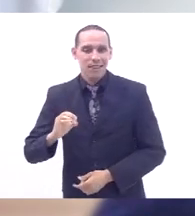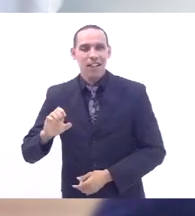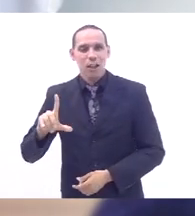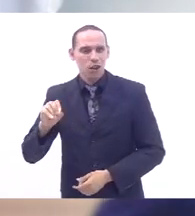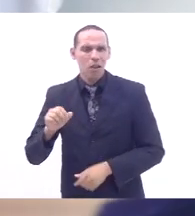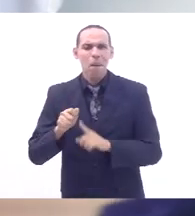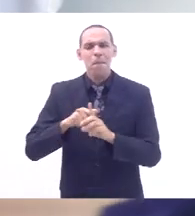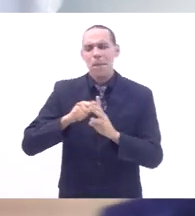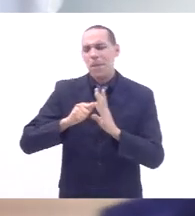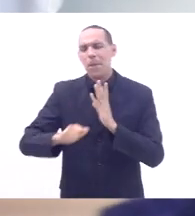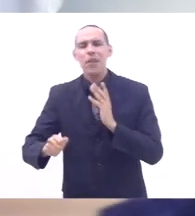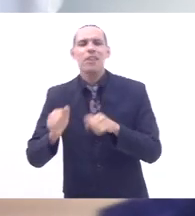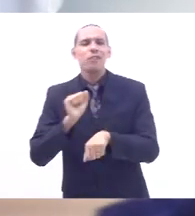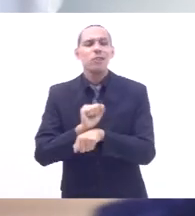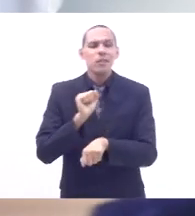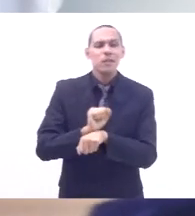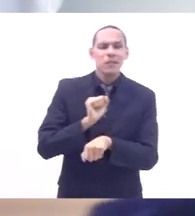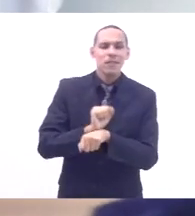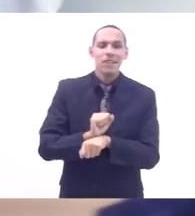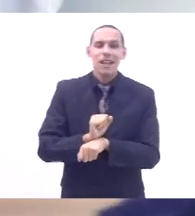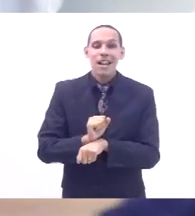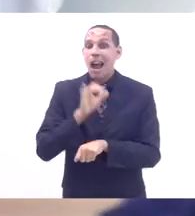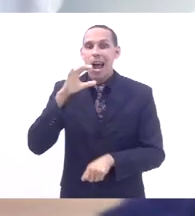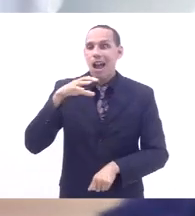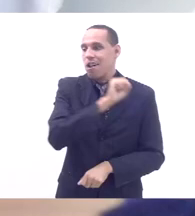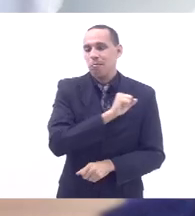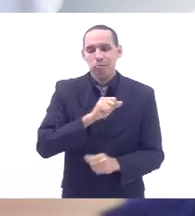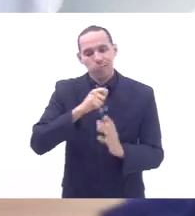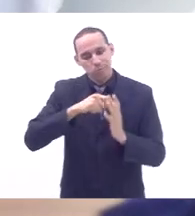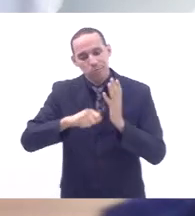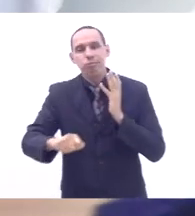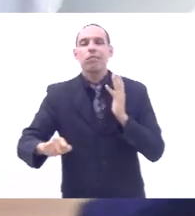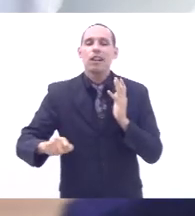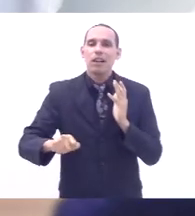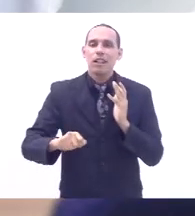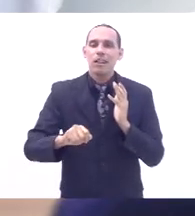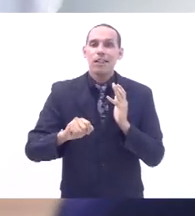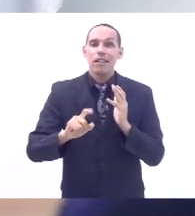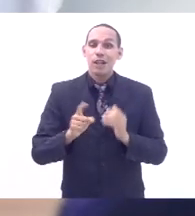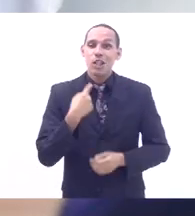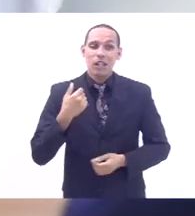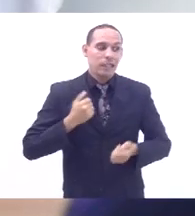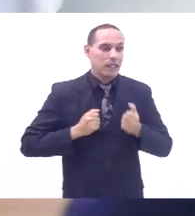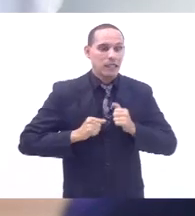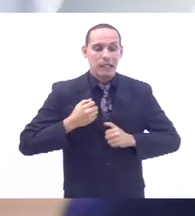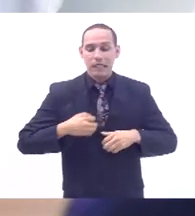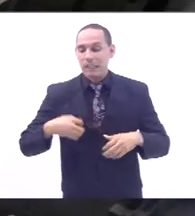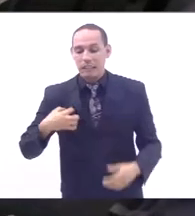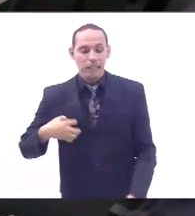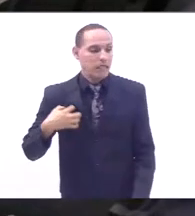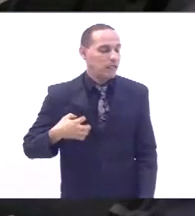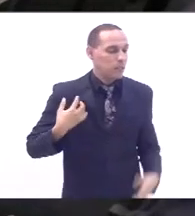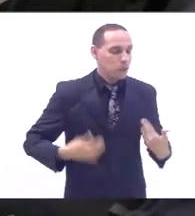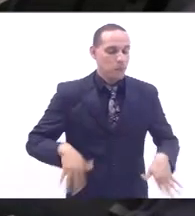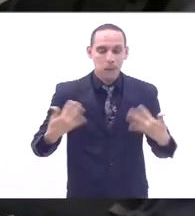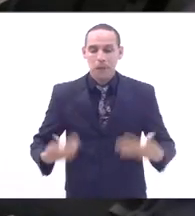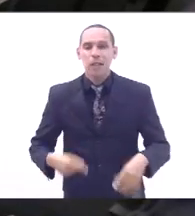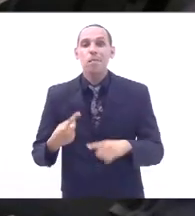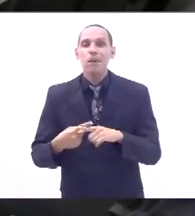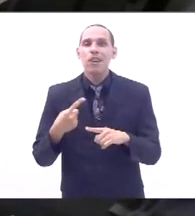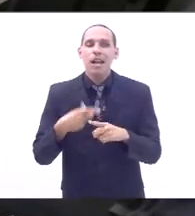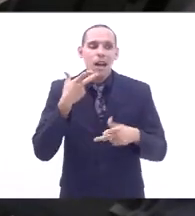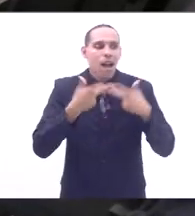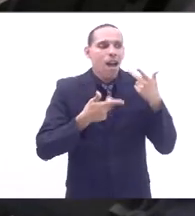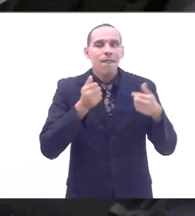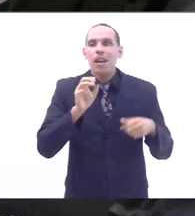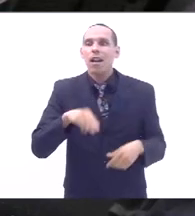Já tem meses, né? Mais ou menos, passa muito rápido, né? E aí é sempre um nervosismo a mais, porque a gente não sabe para quem a gente vai